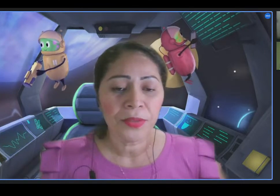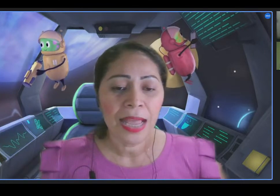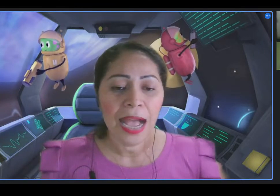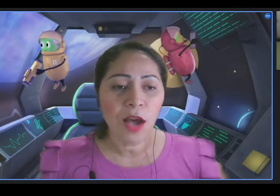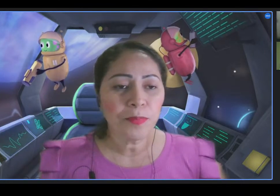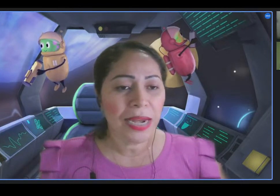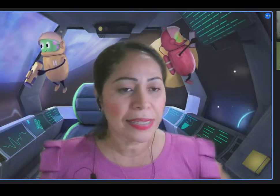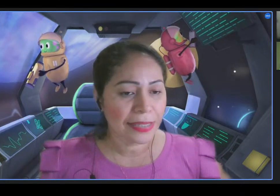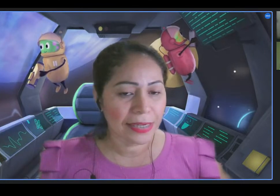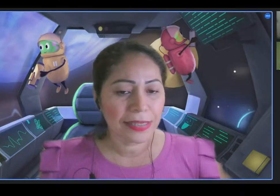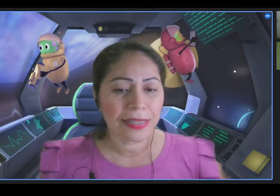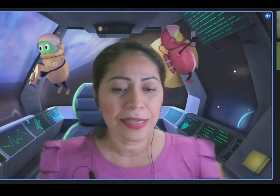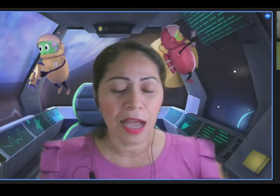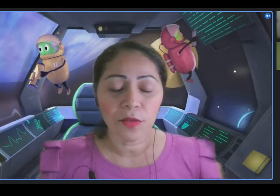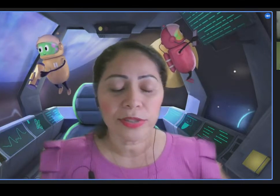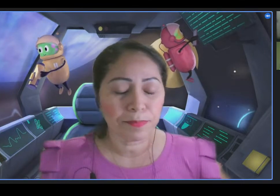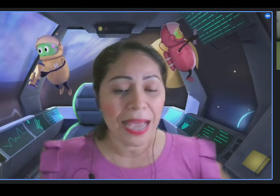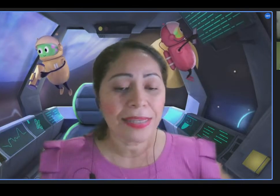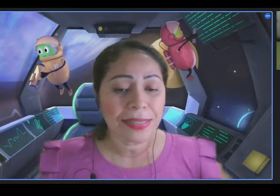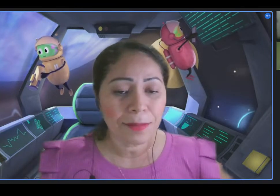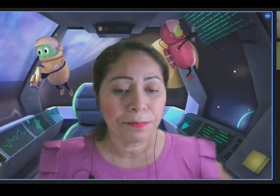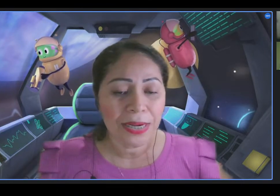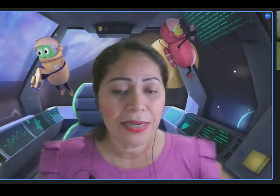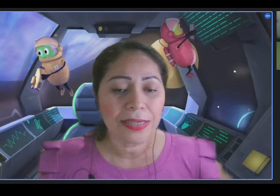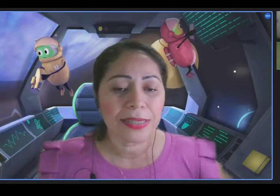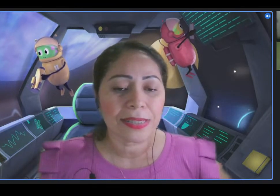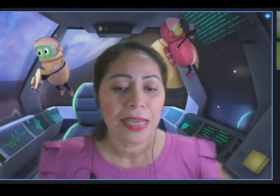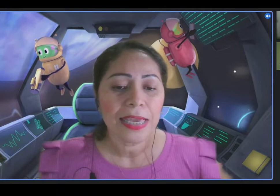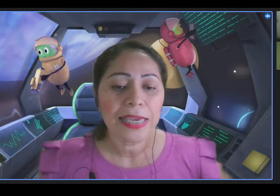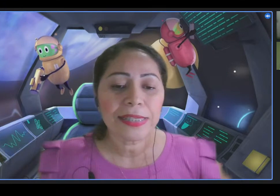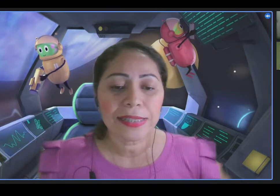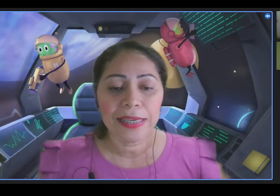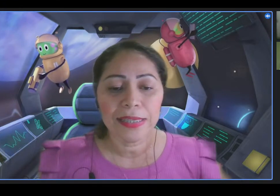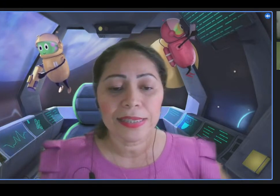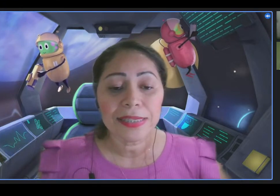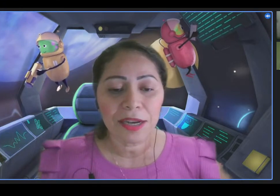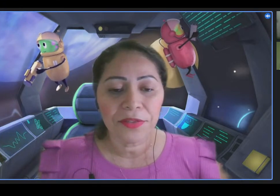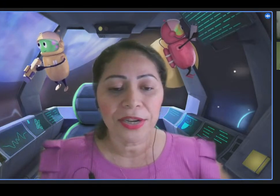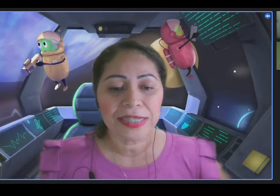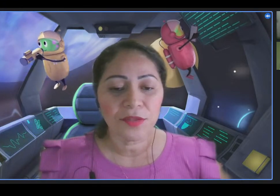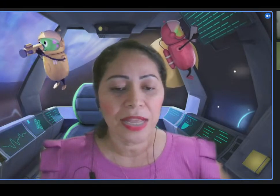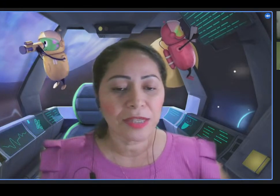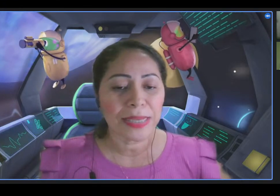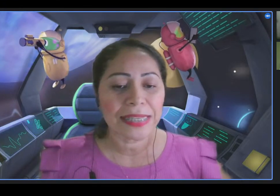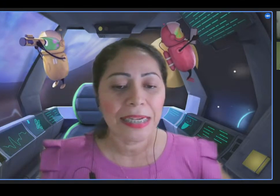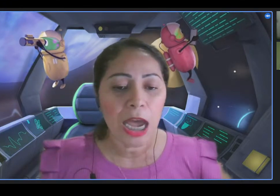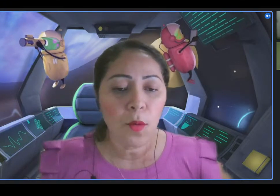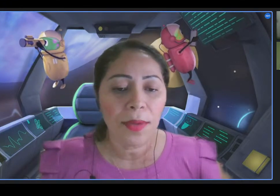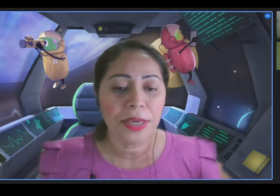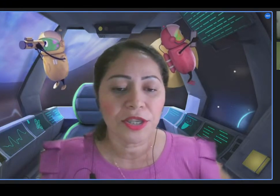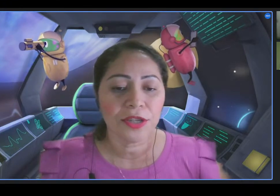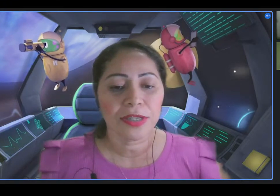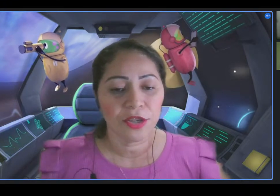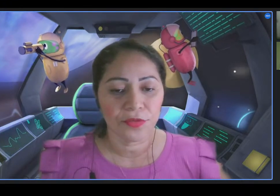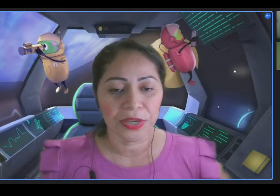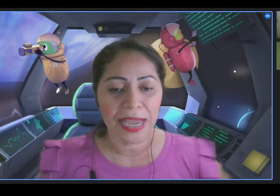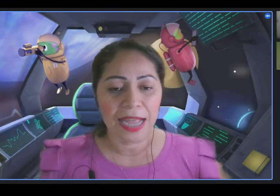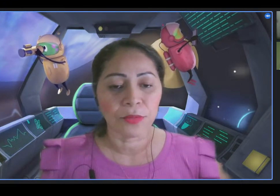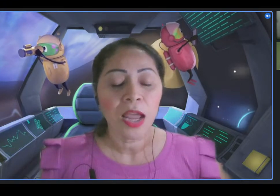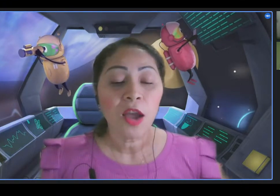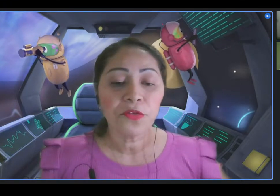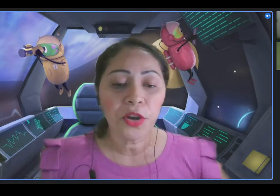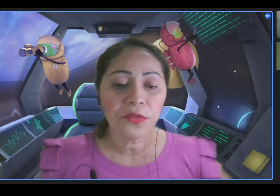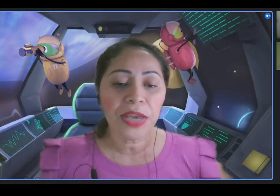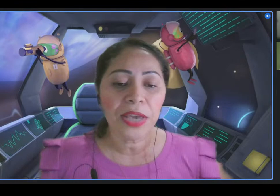Primeiro, aos participantes que se inscreveram nas atividades, mas que não emitiram o